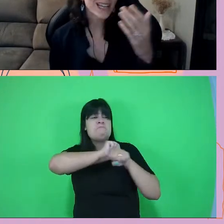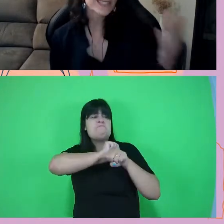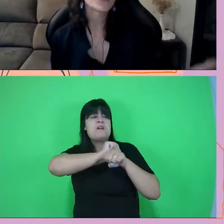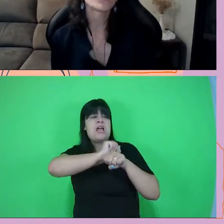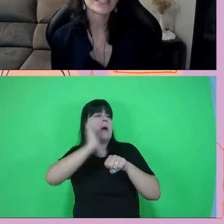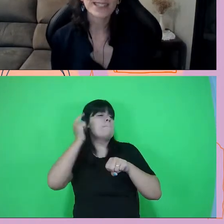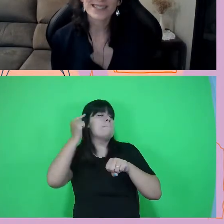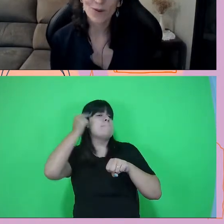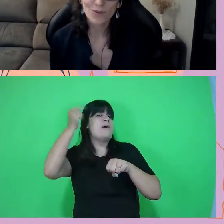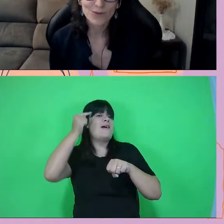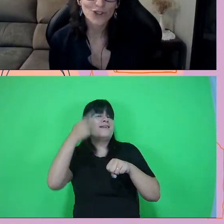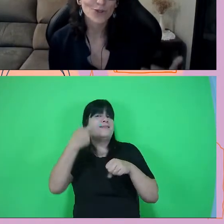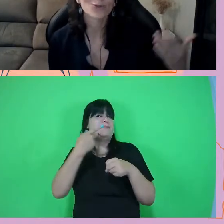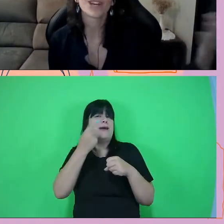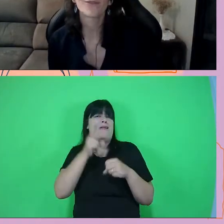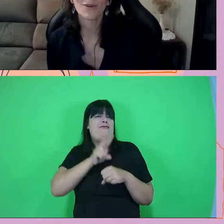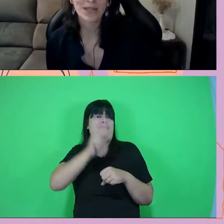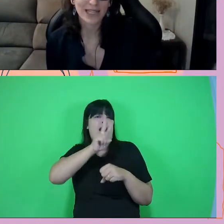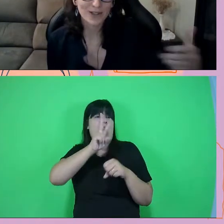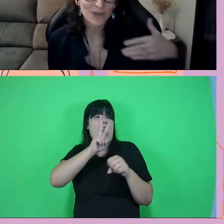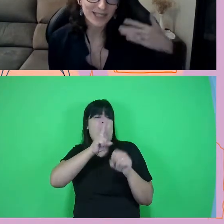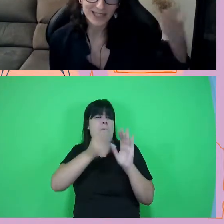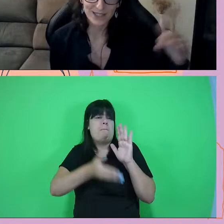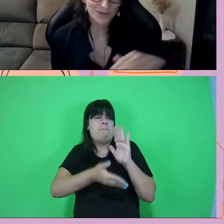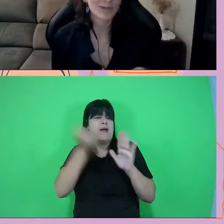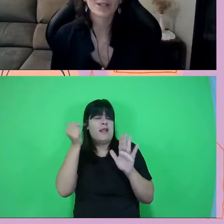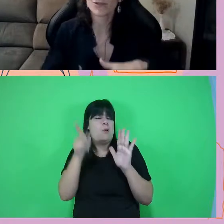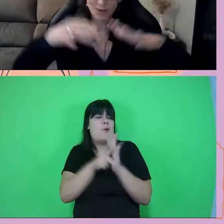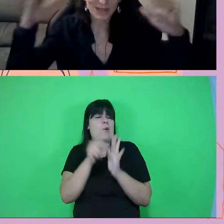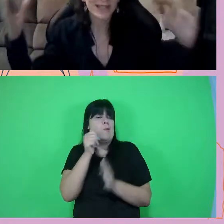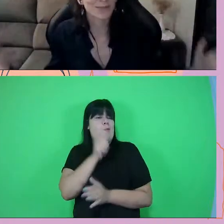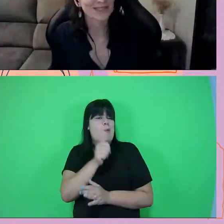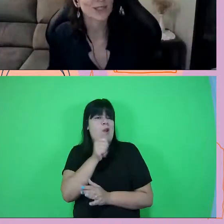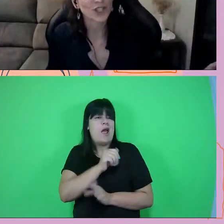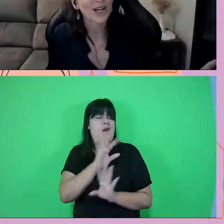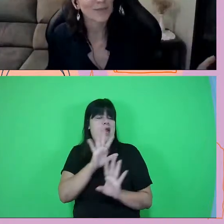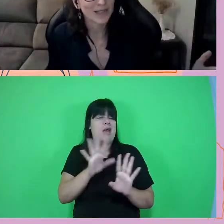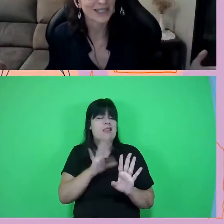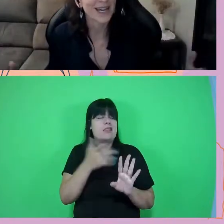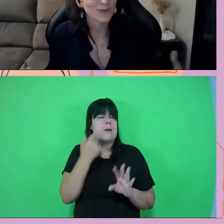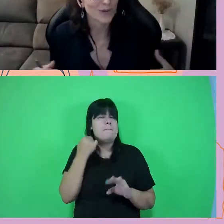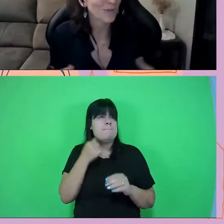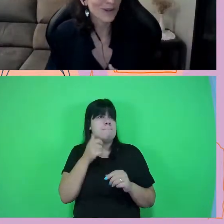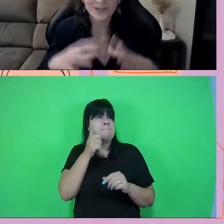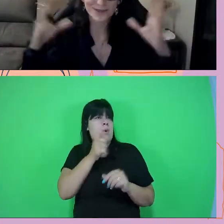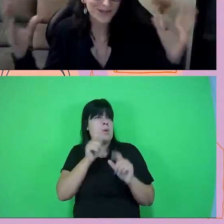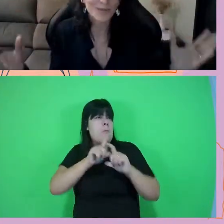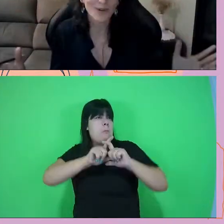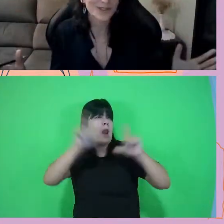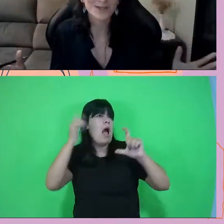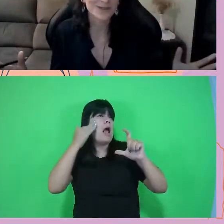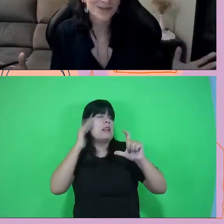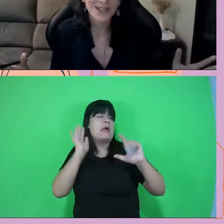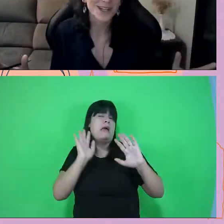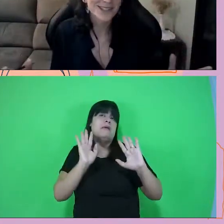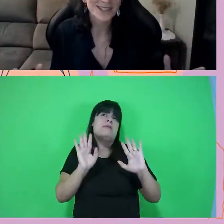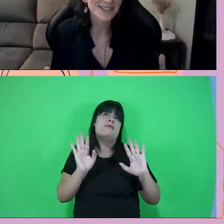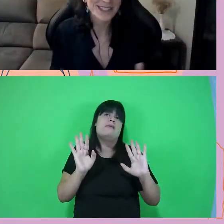de desvalorização de tudo que é feminino e entendendo o feminino de uma maneira bastante ampla, né? Do